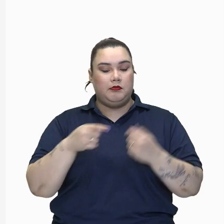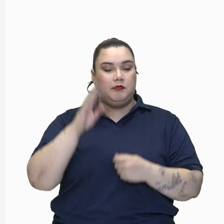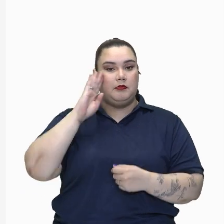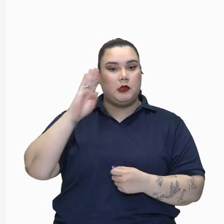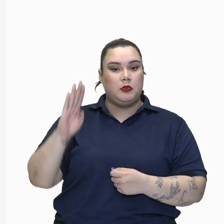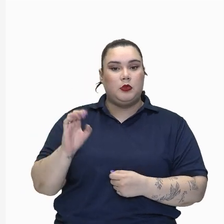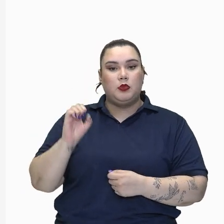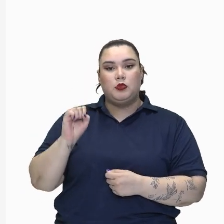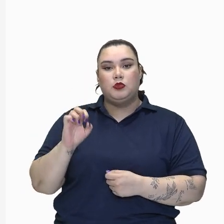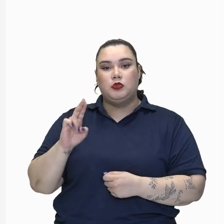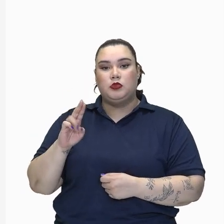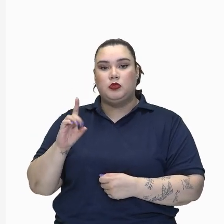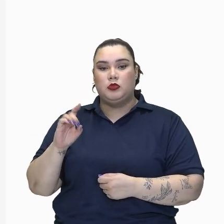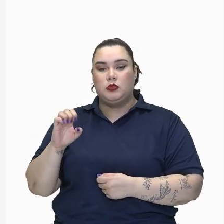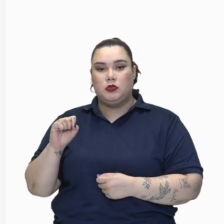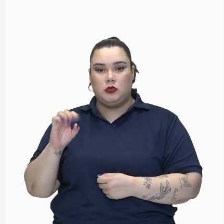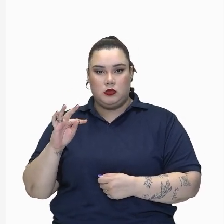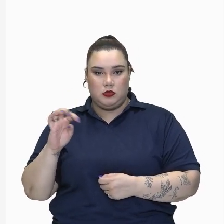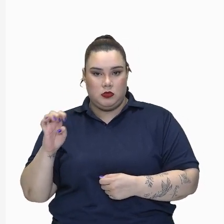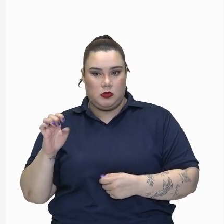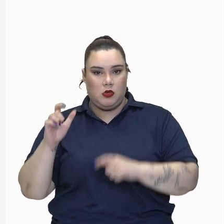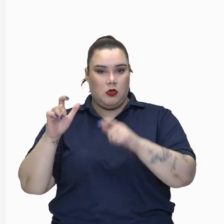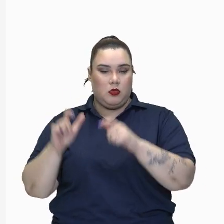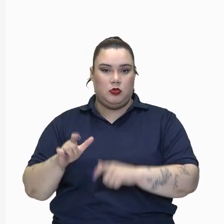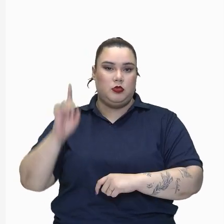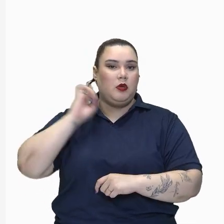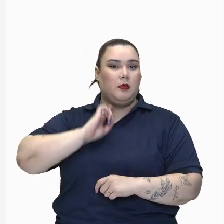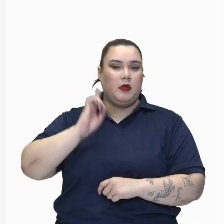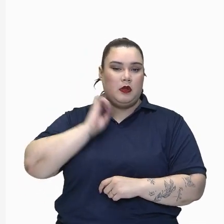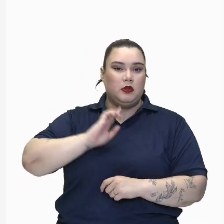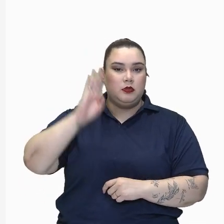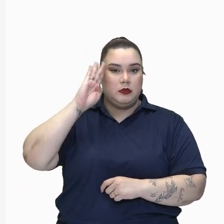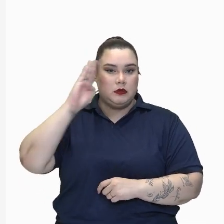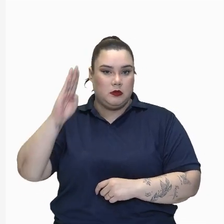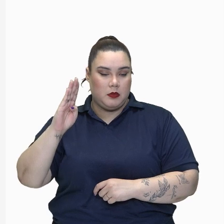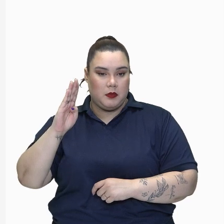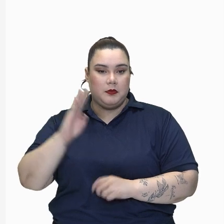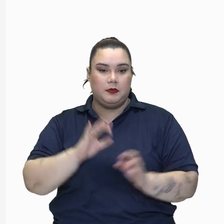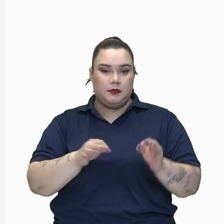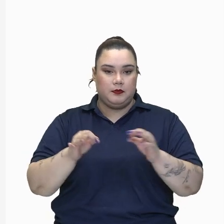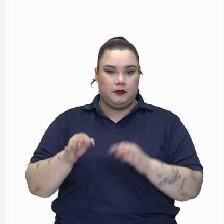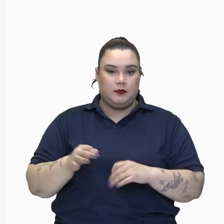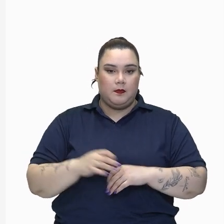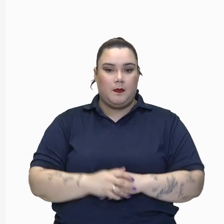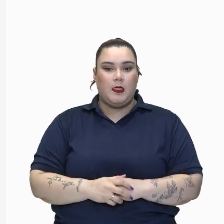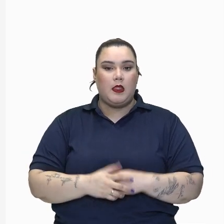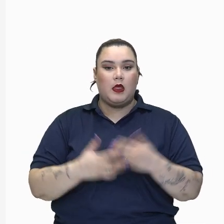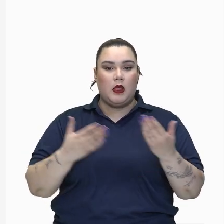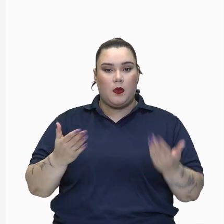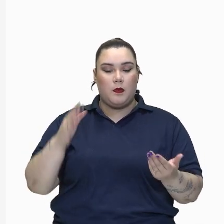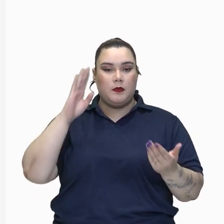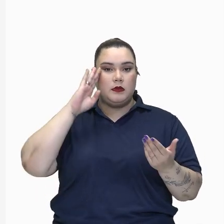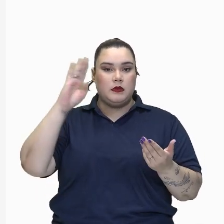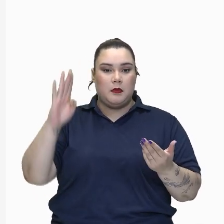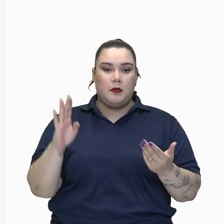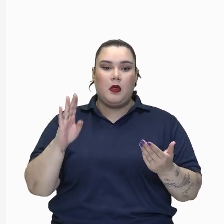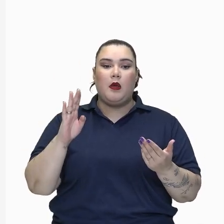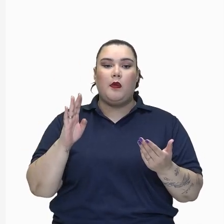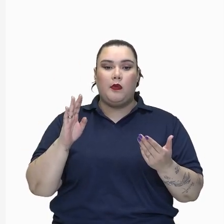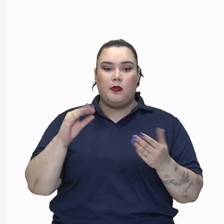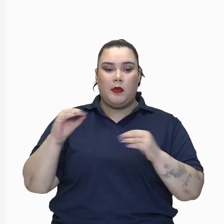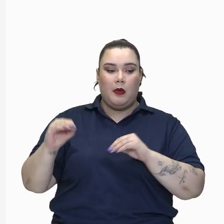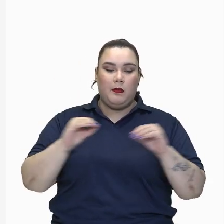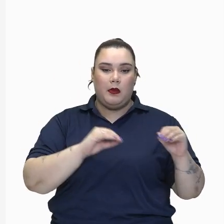sudeste, em grande parte no estado de Minas Gerais. Então, o principal fluxo migratório entre